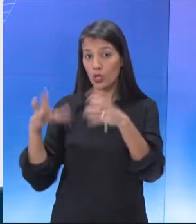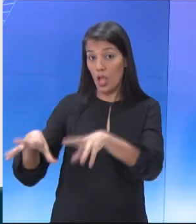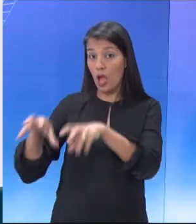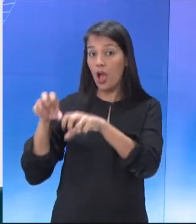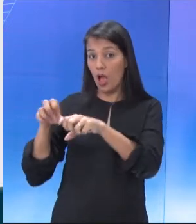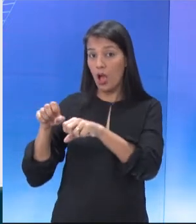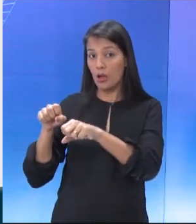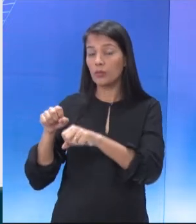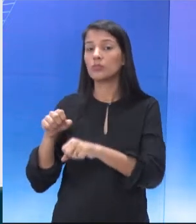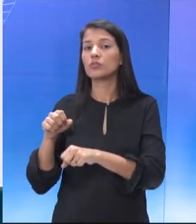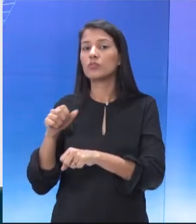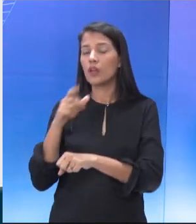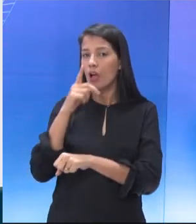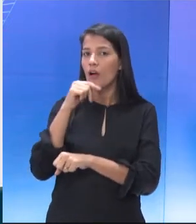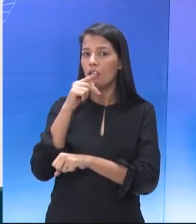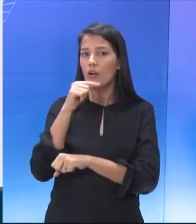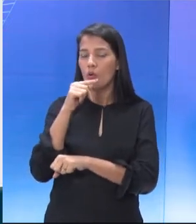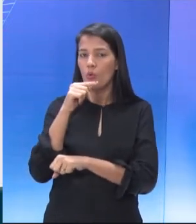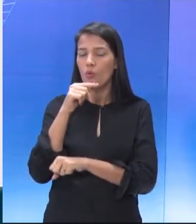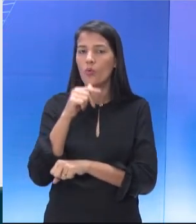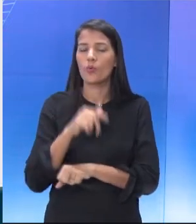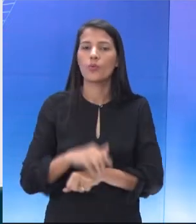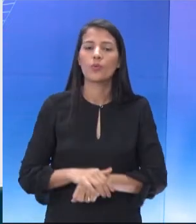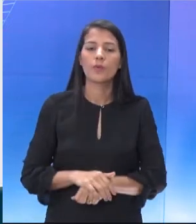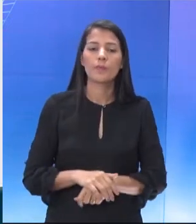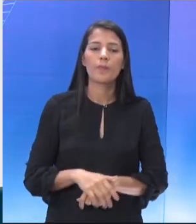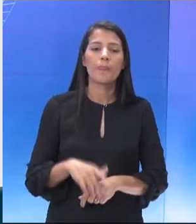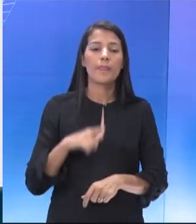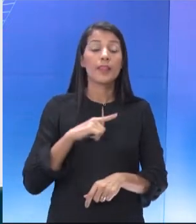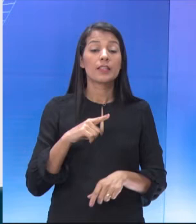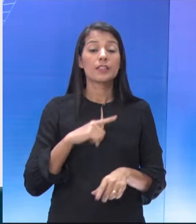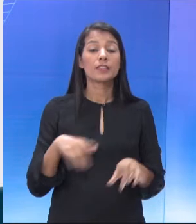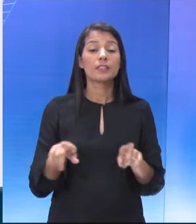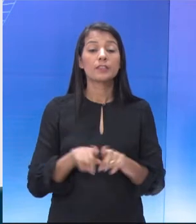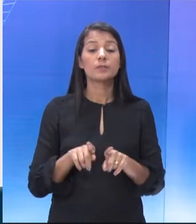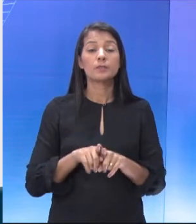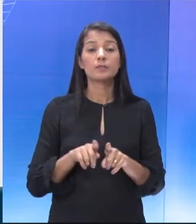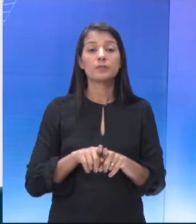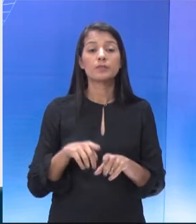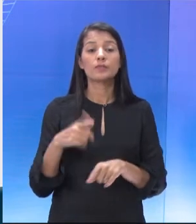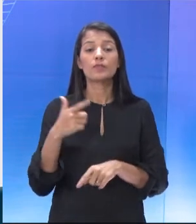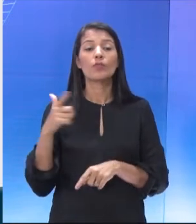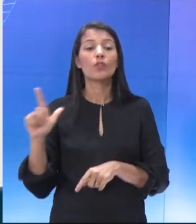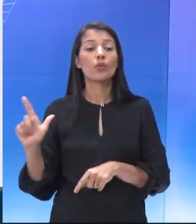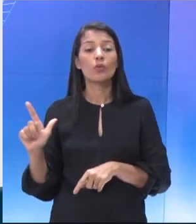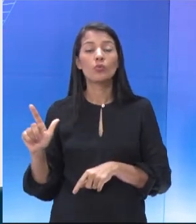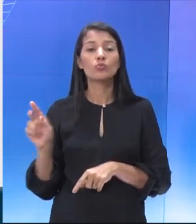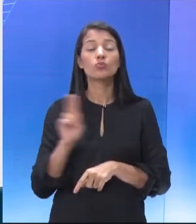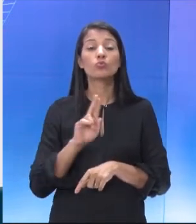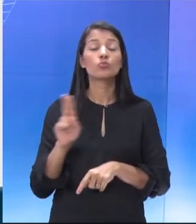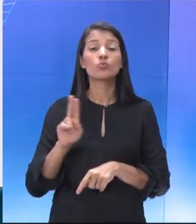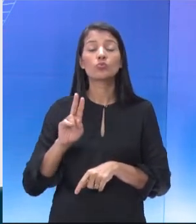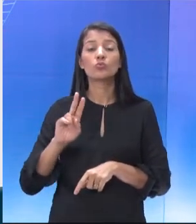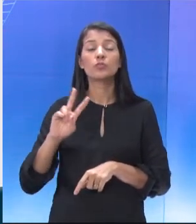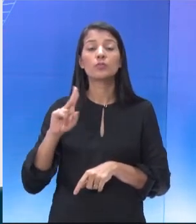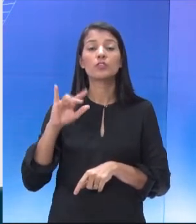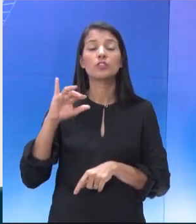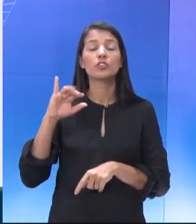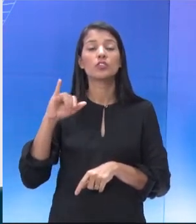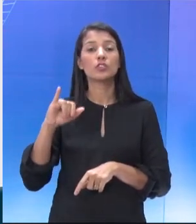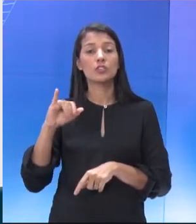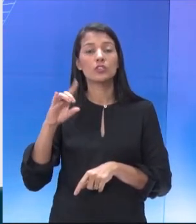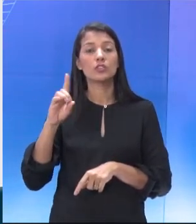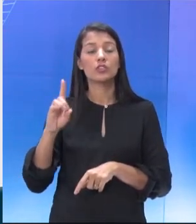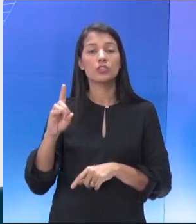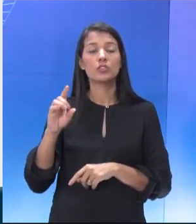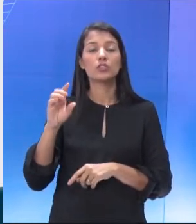fosfolipídios. Nós temos as caudas hidrocarbônicas, que são formadas de carbonos e hidrogênios, e